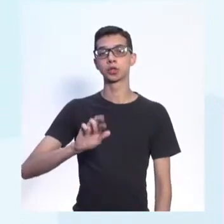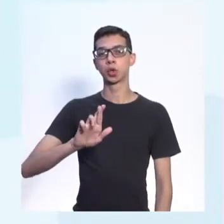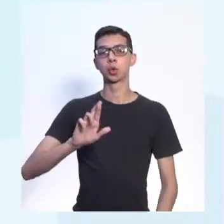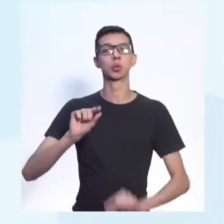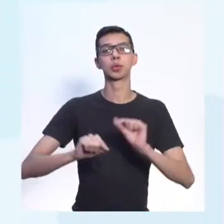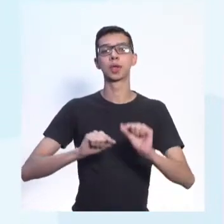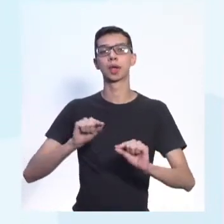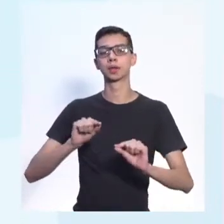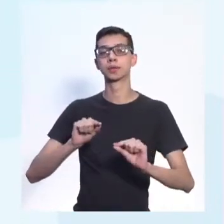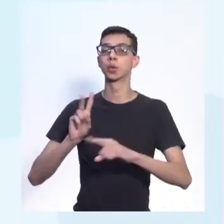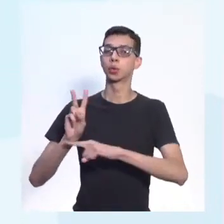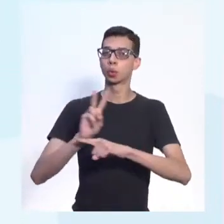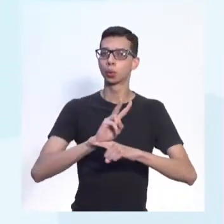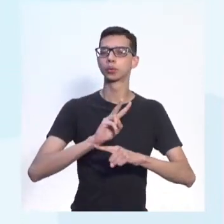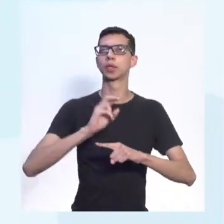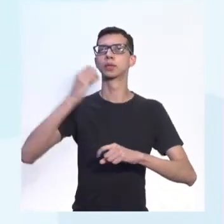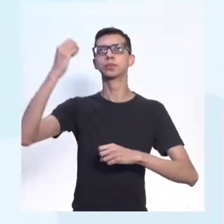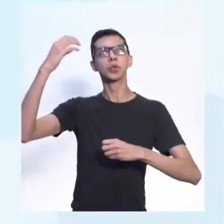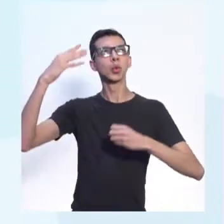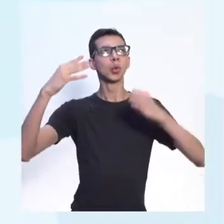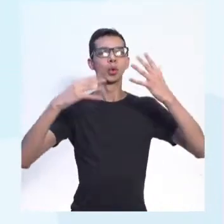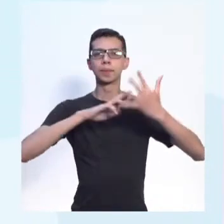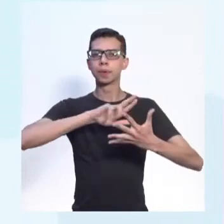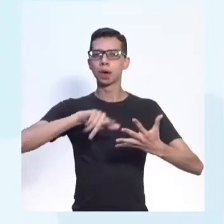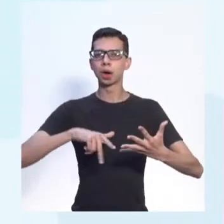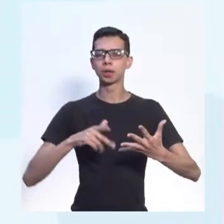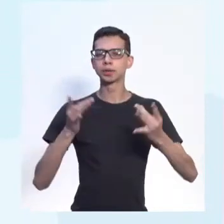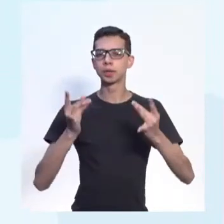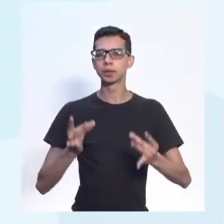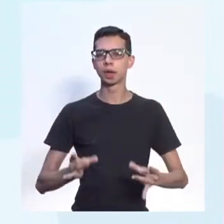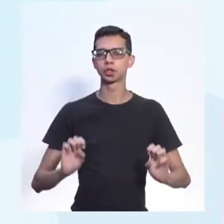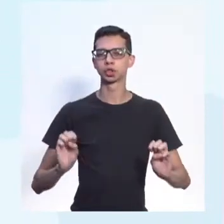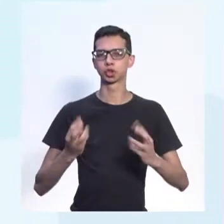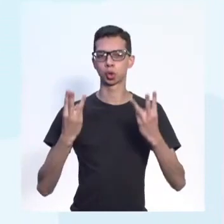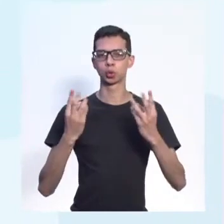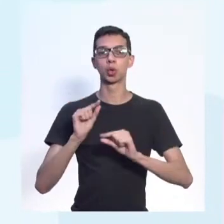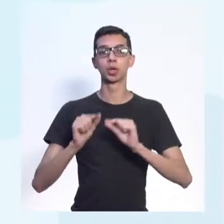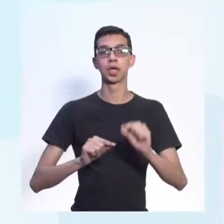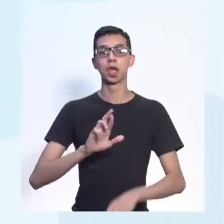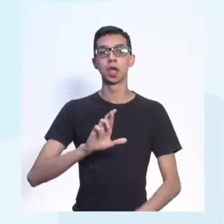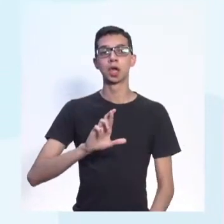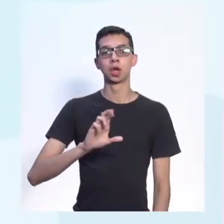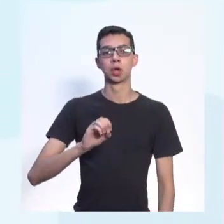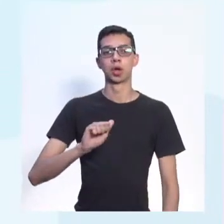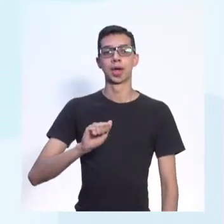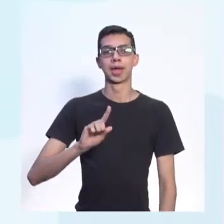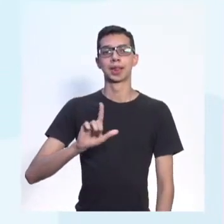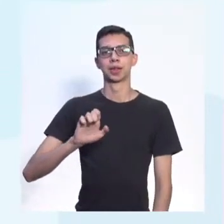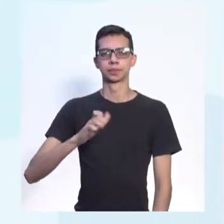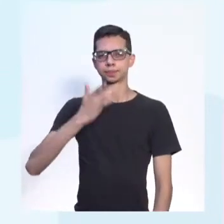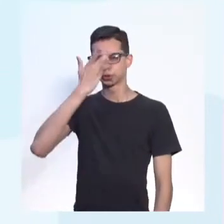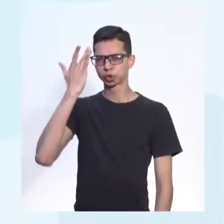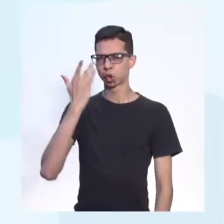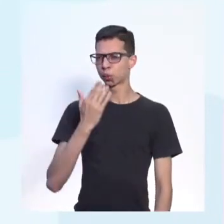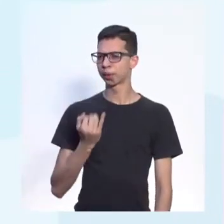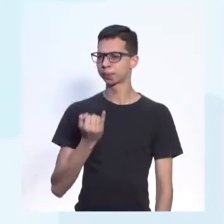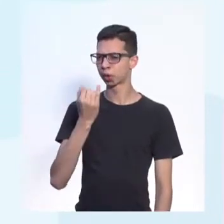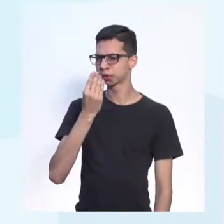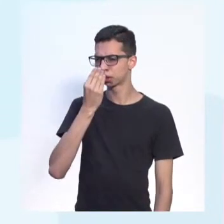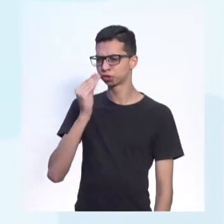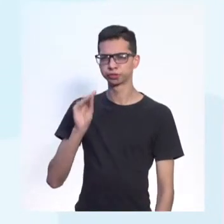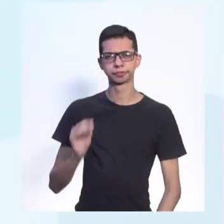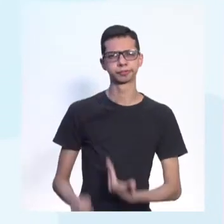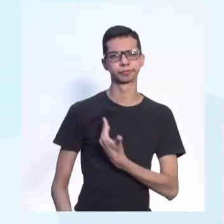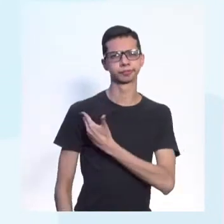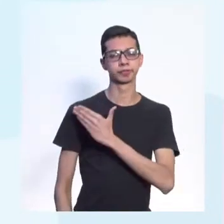show. Os roadies são muito importantes, gente. O pessoal não dá muito valor para o roadie, mas o roadie é o braço direito de